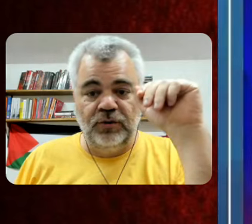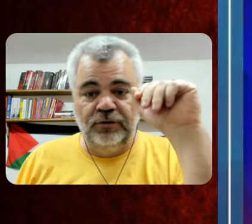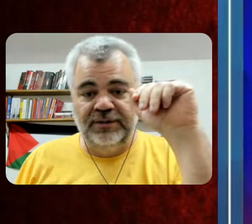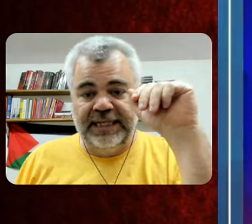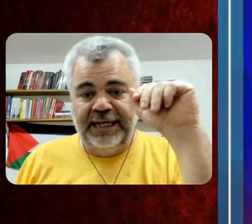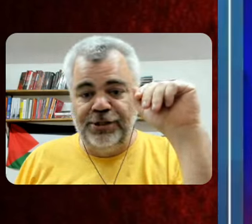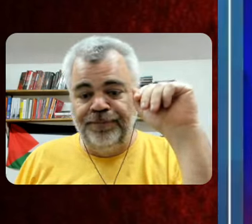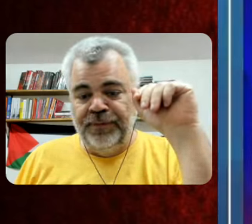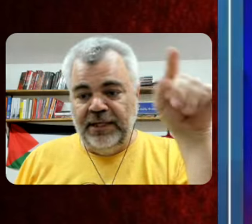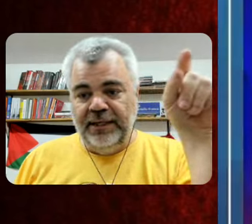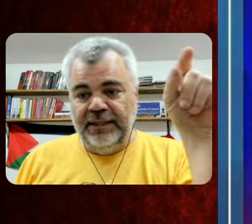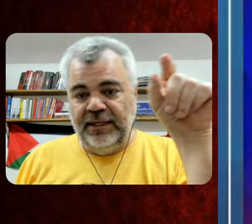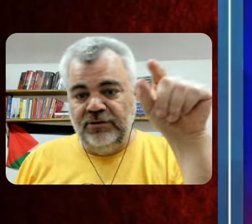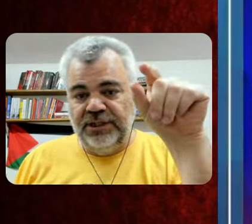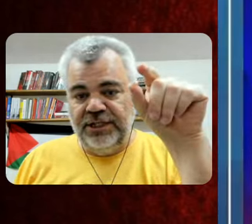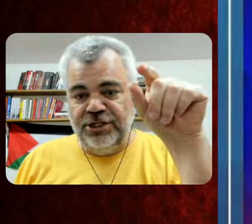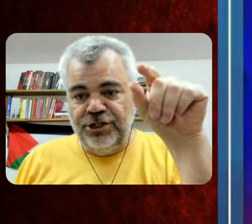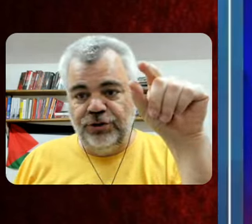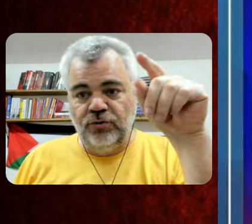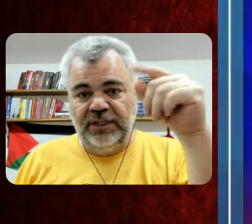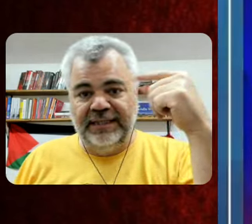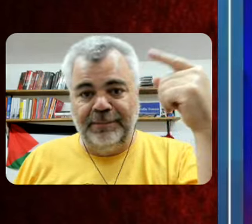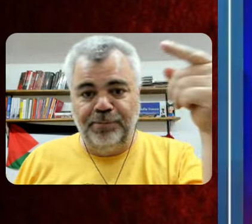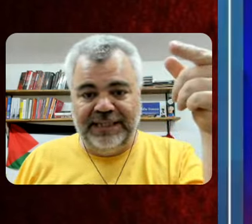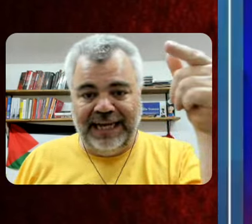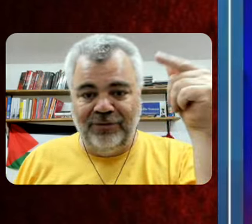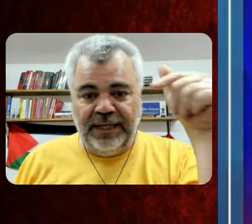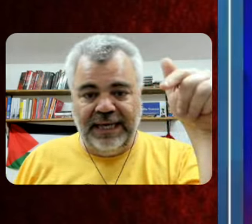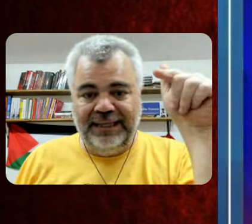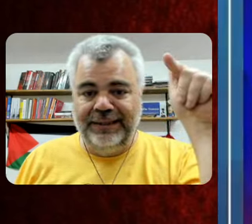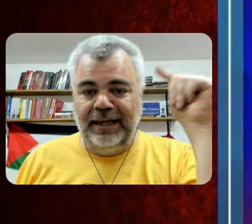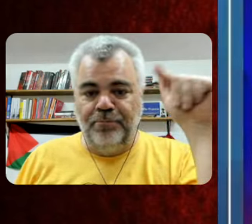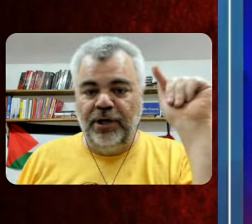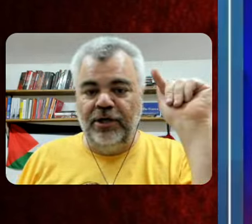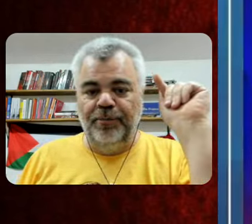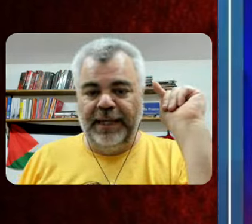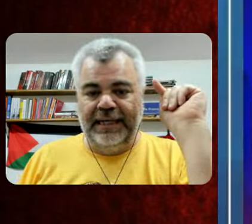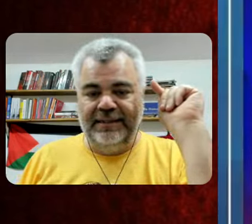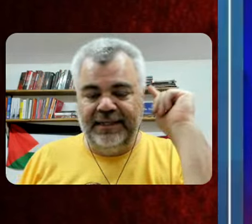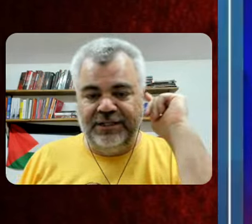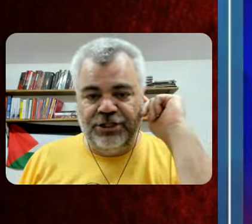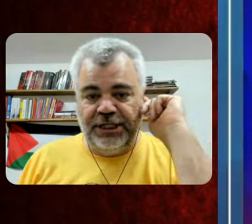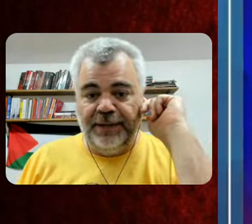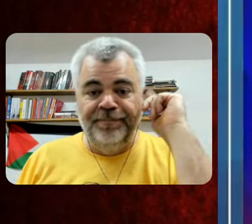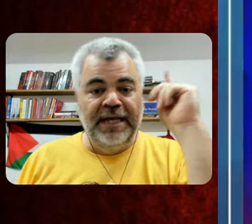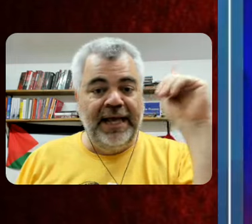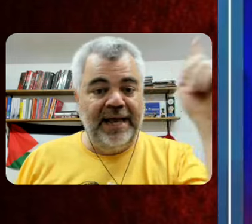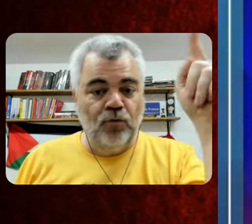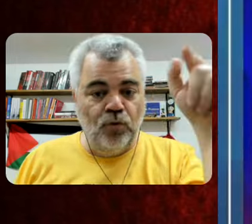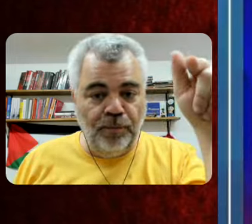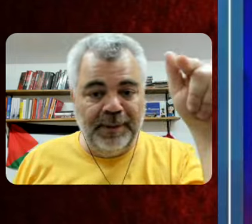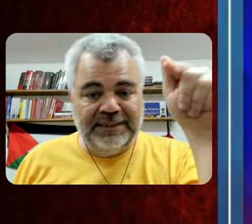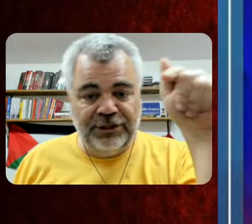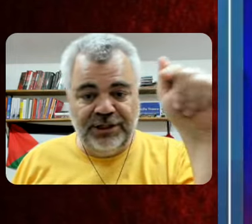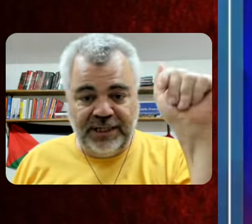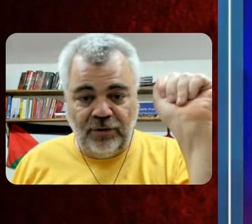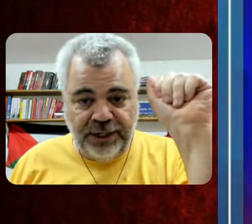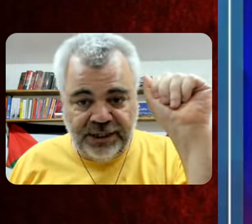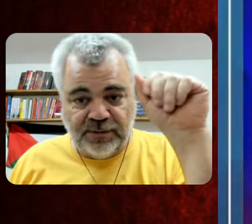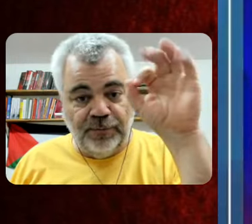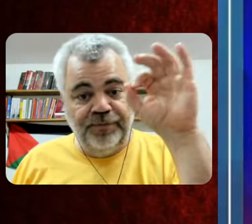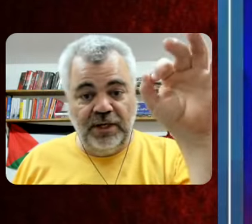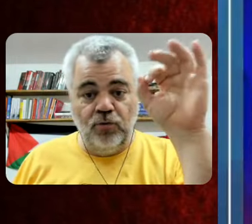Noite 247, que tem o seguinte título, né? Deputado que ainda apoia o PL da anistia é cúmplice